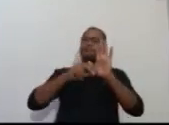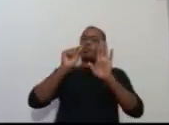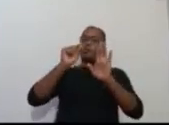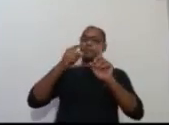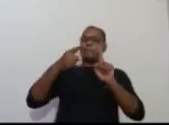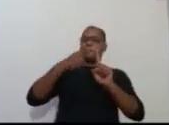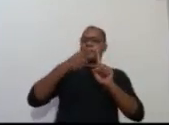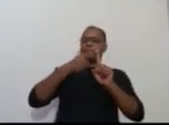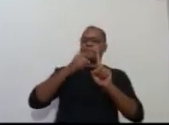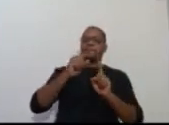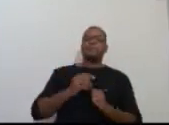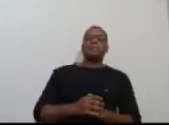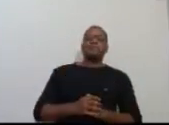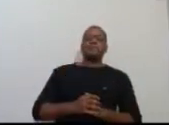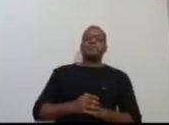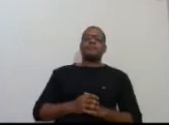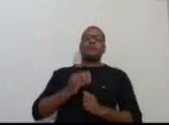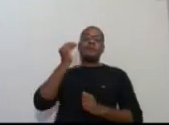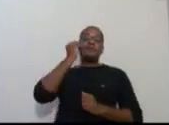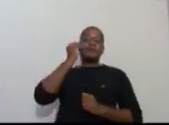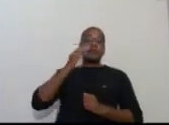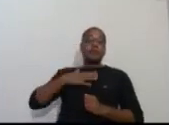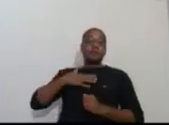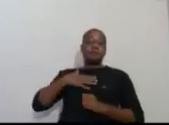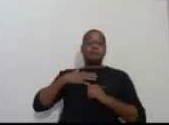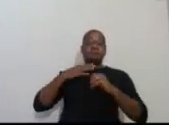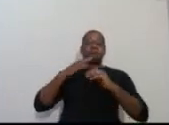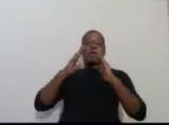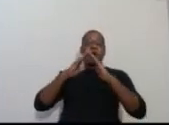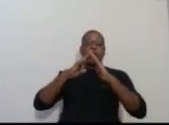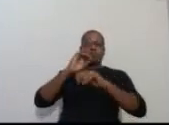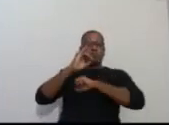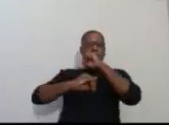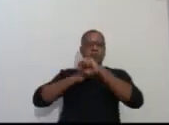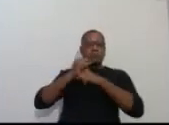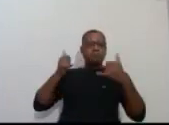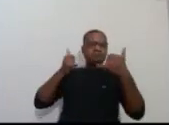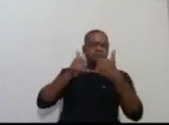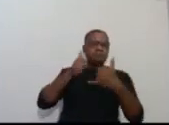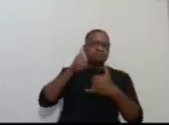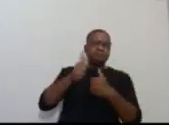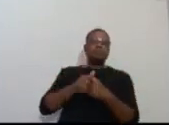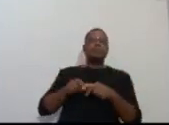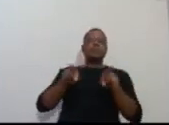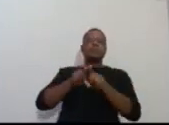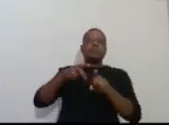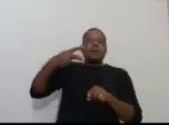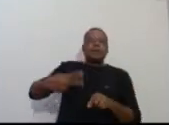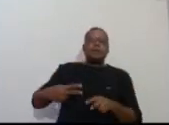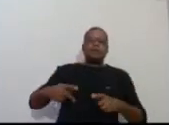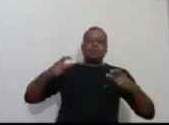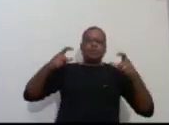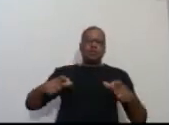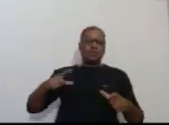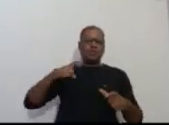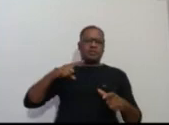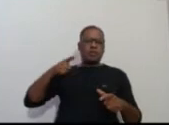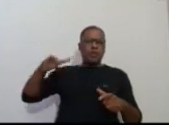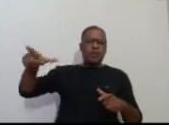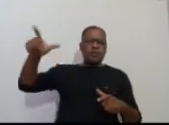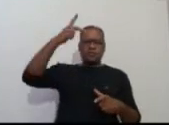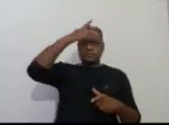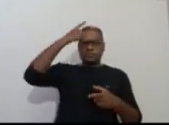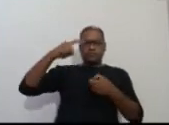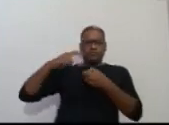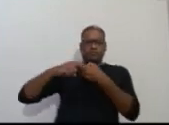Segundo, verifique se no local existem outras pessoas conectadas à internet e que podem estar acessando, tipo